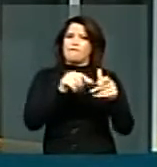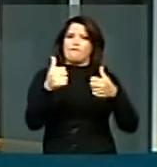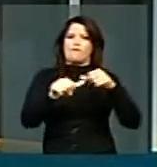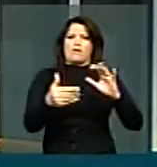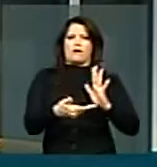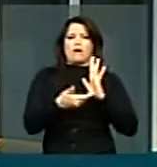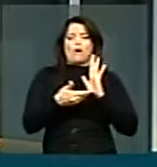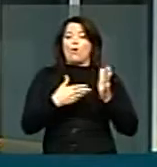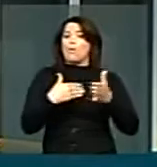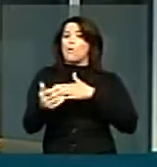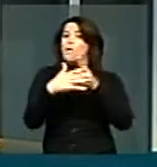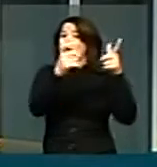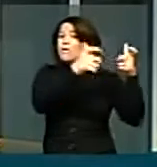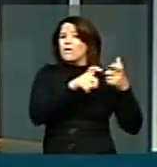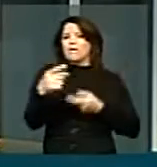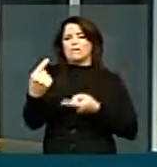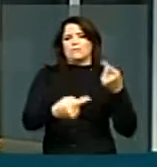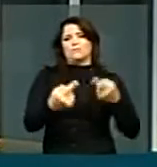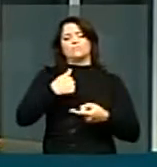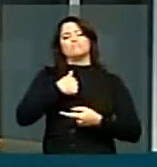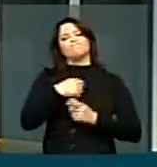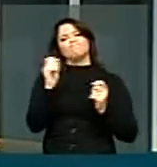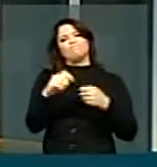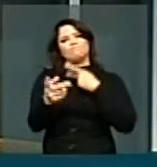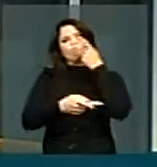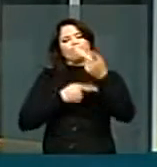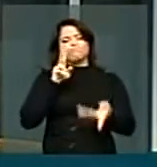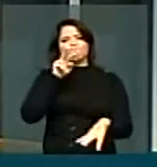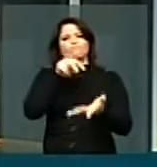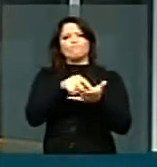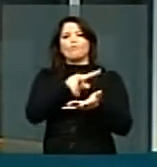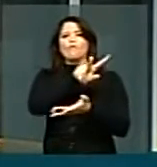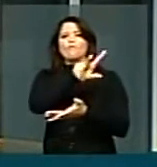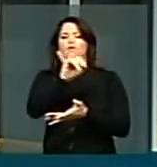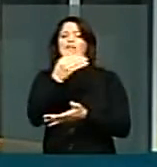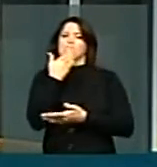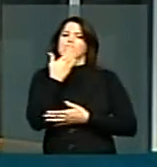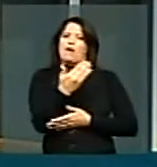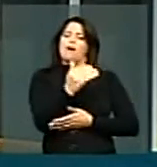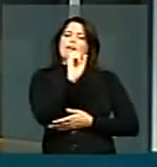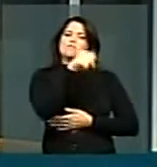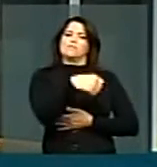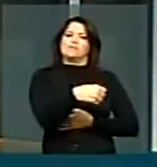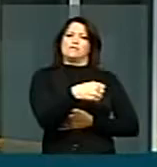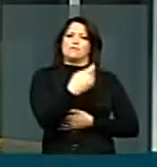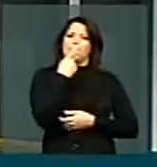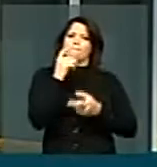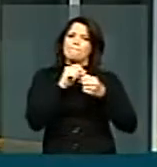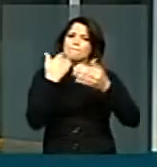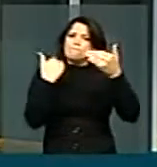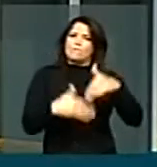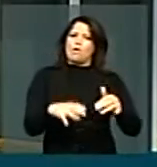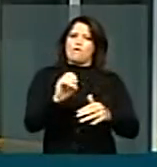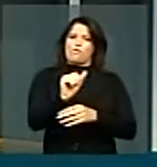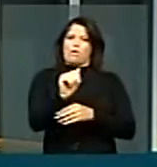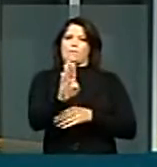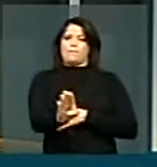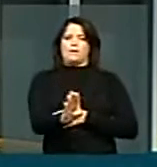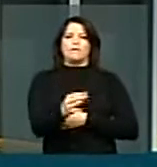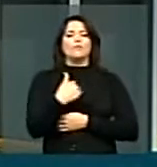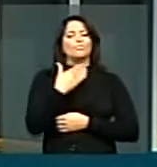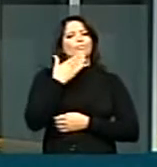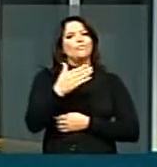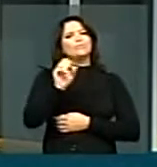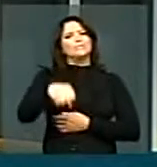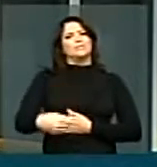ou em qualquer fórum de discussão, meu posicionamento vai ser sim favorável à realização do exame da Ordem